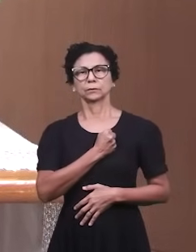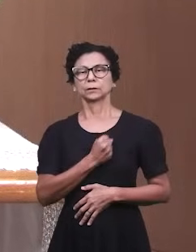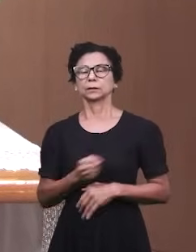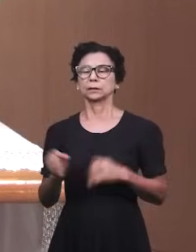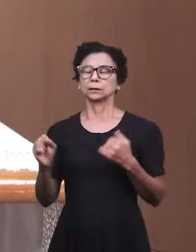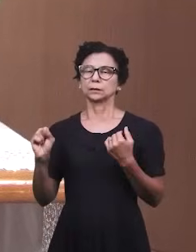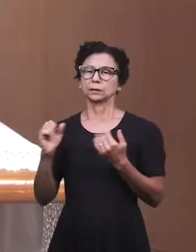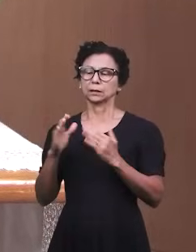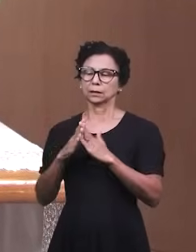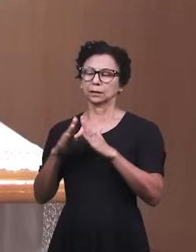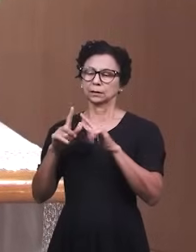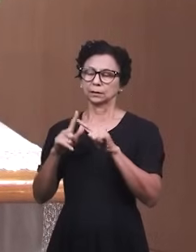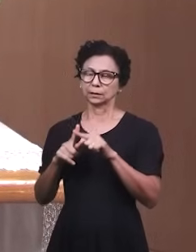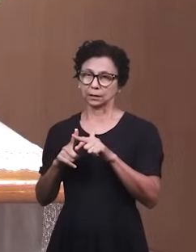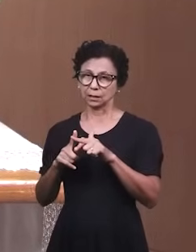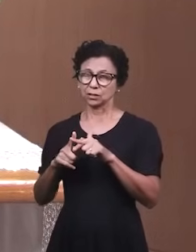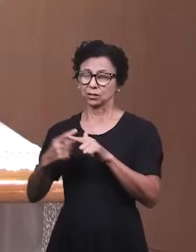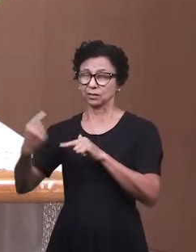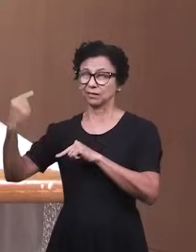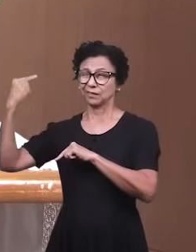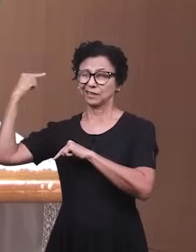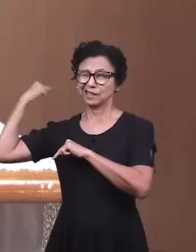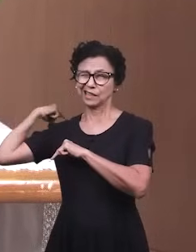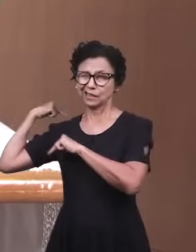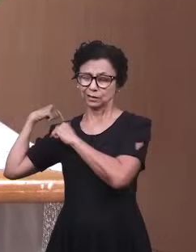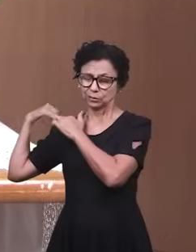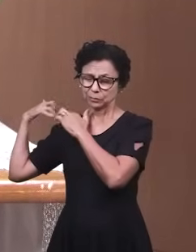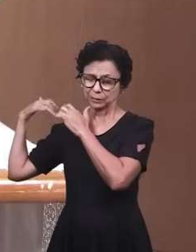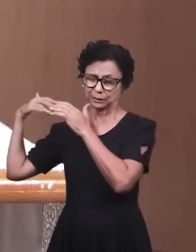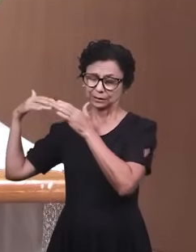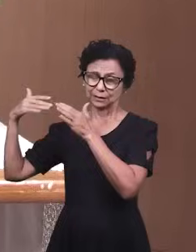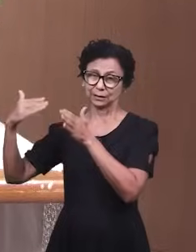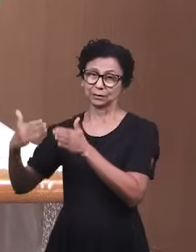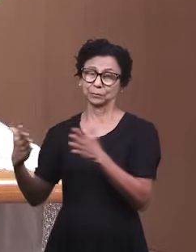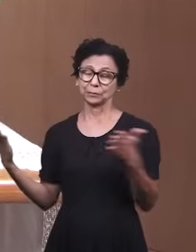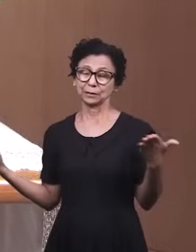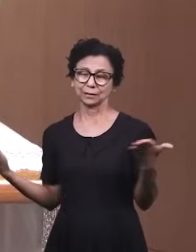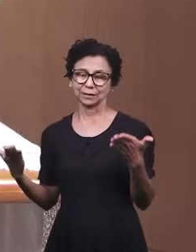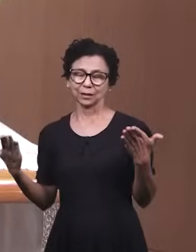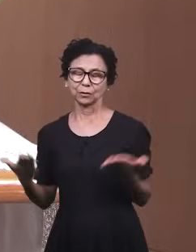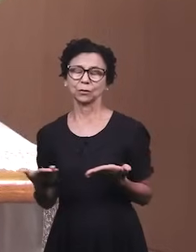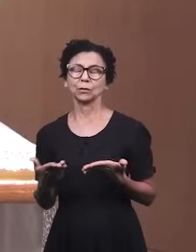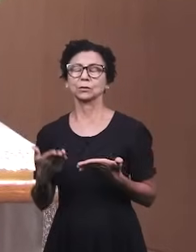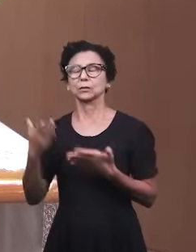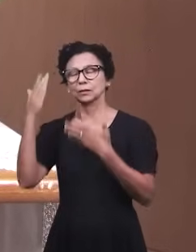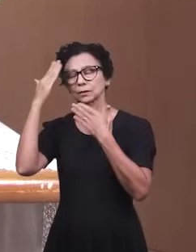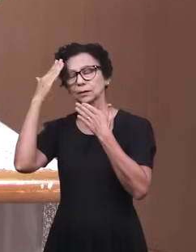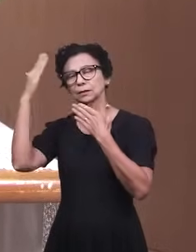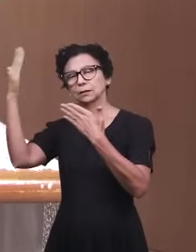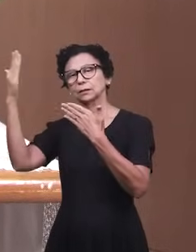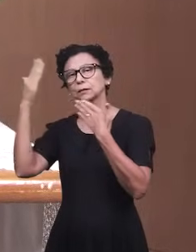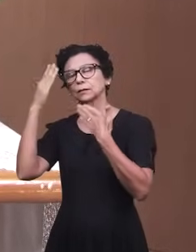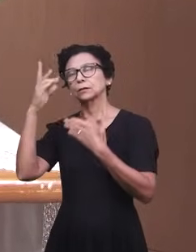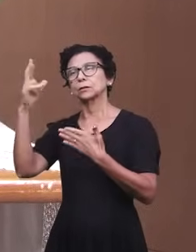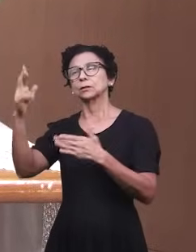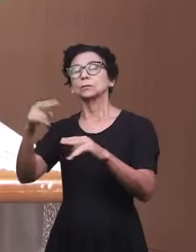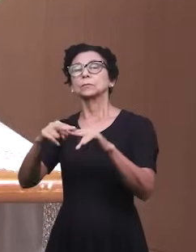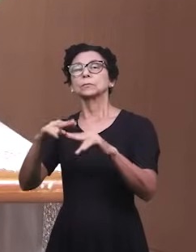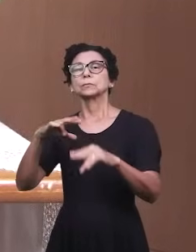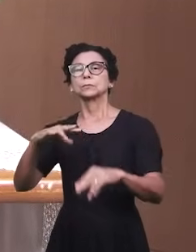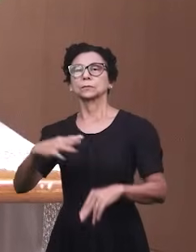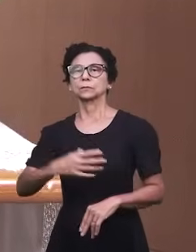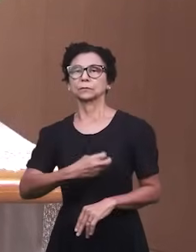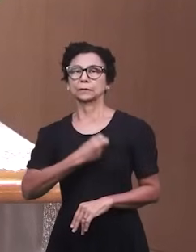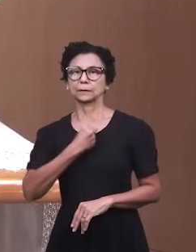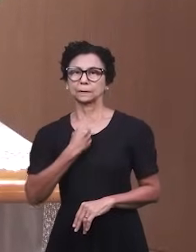passando por todos os tipos de provas, sempre teve o louvor e a gratidão, Senhor, pela sua salvação.